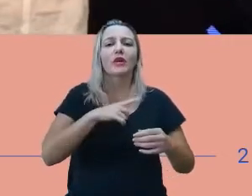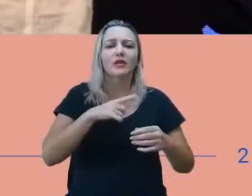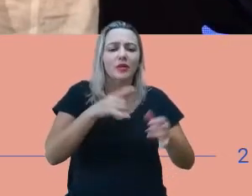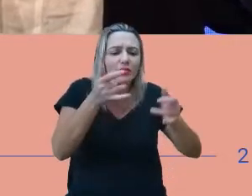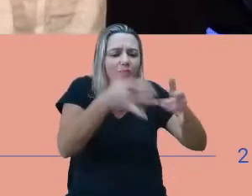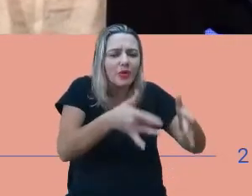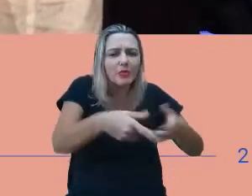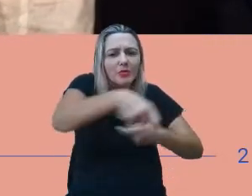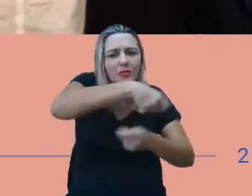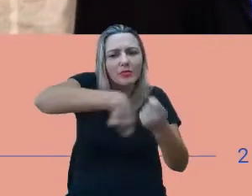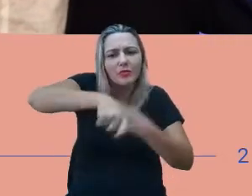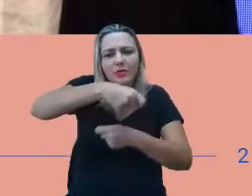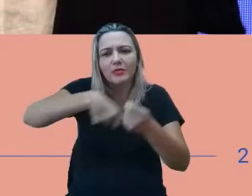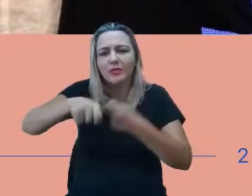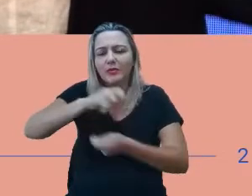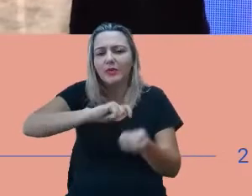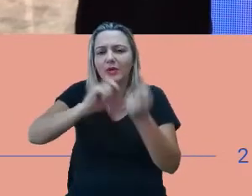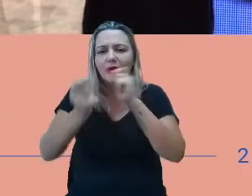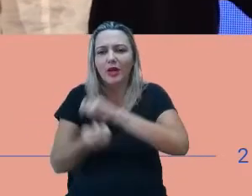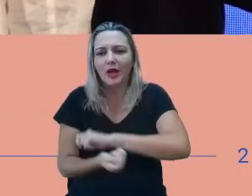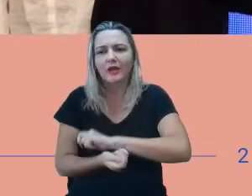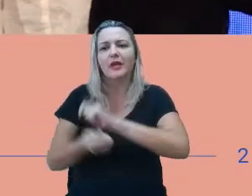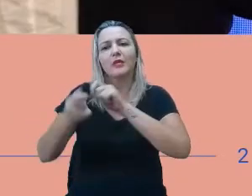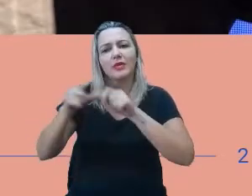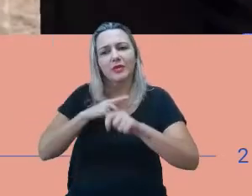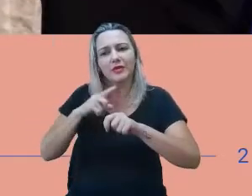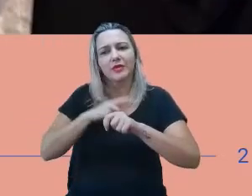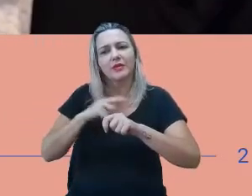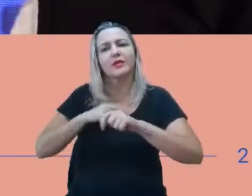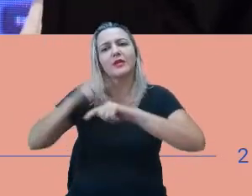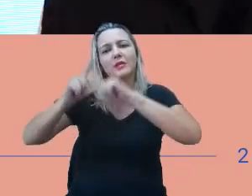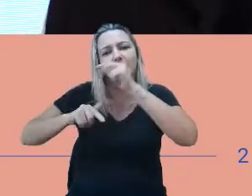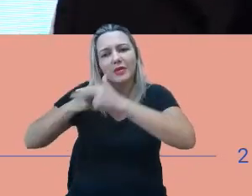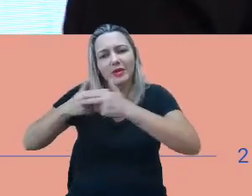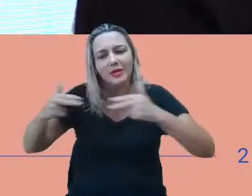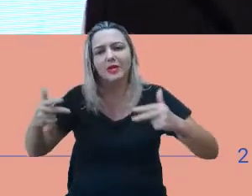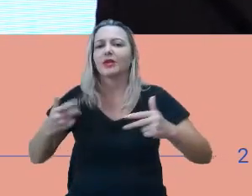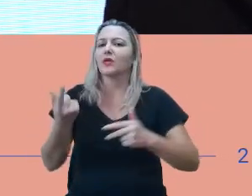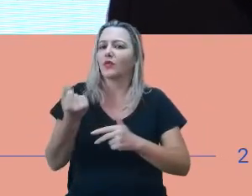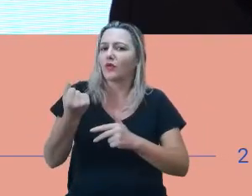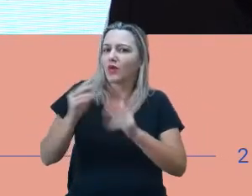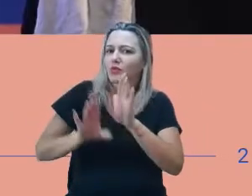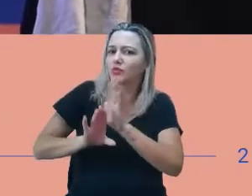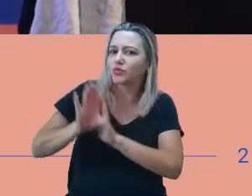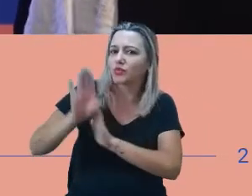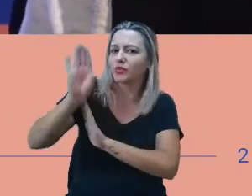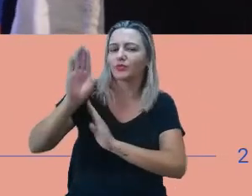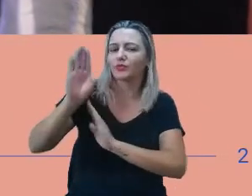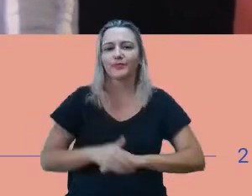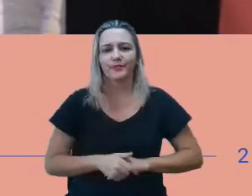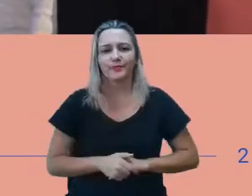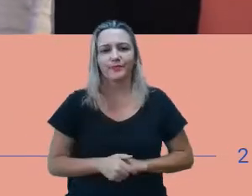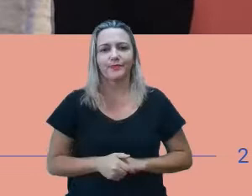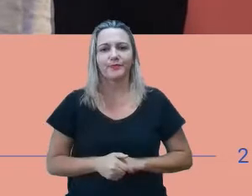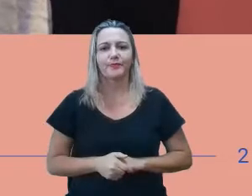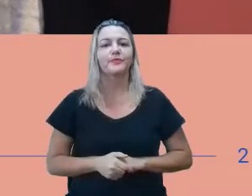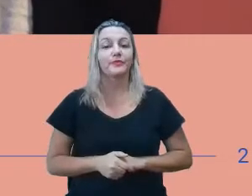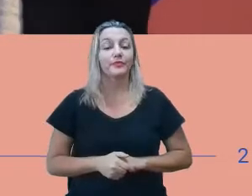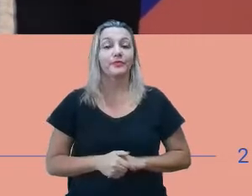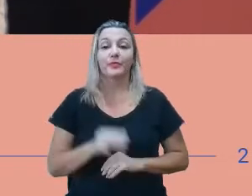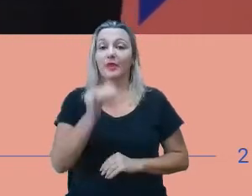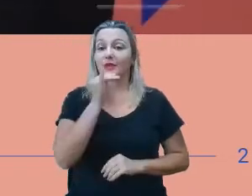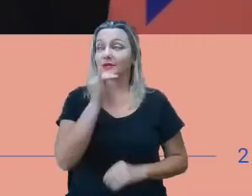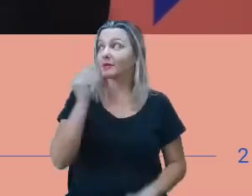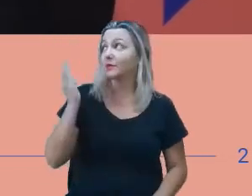colocando no mercado de novo como uma matéria-prima com alto valor agregado eu e mais um exemplo do Brasil